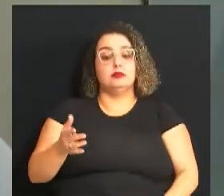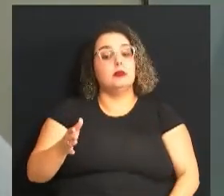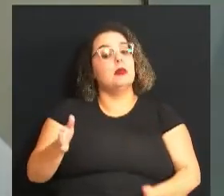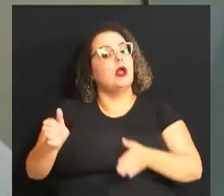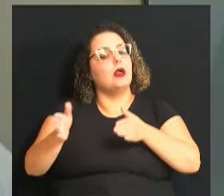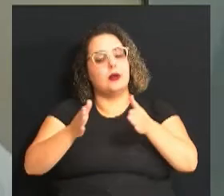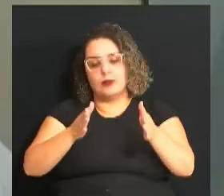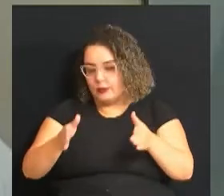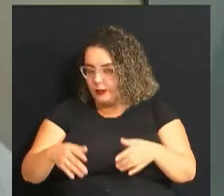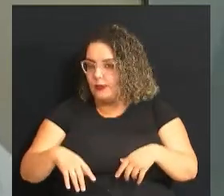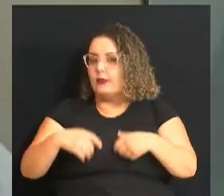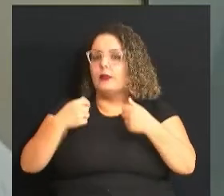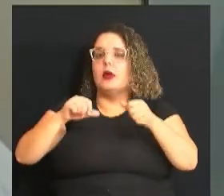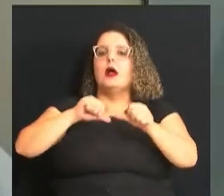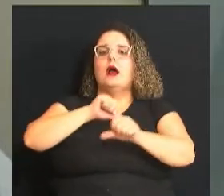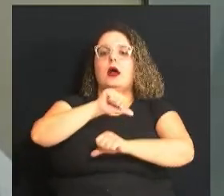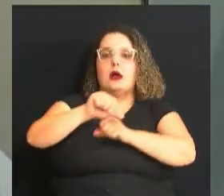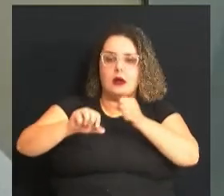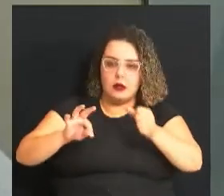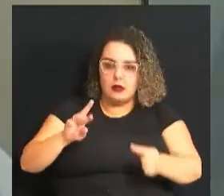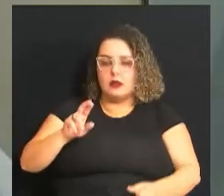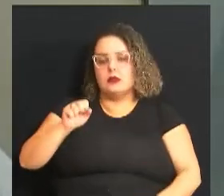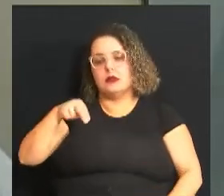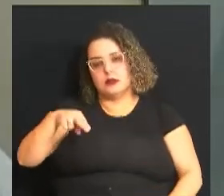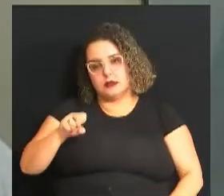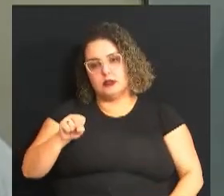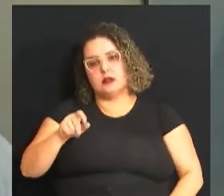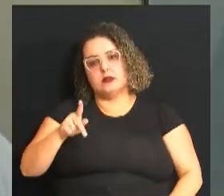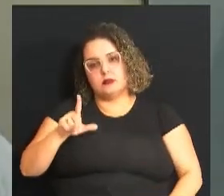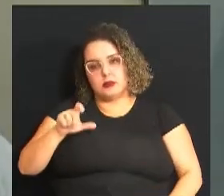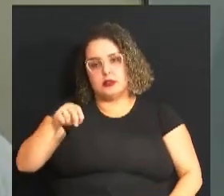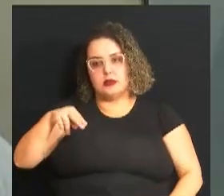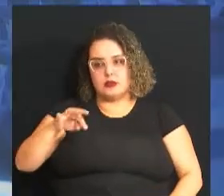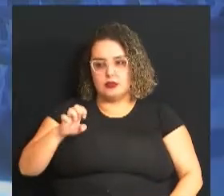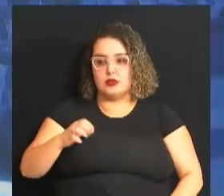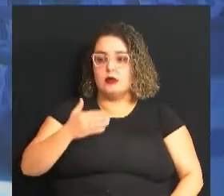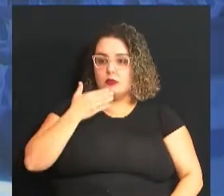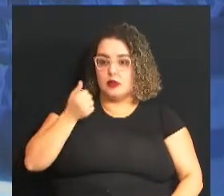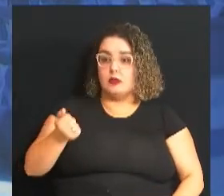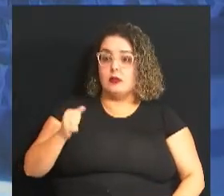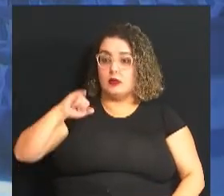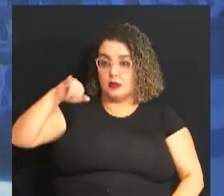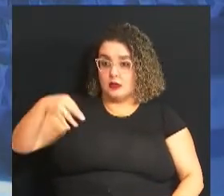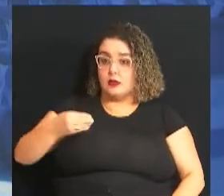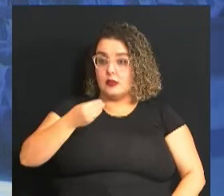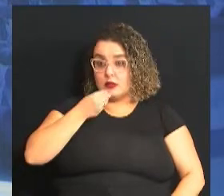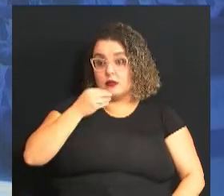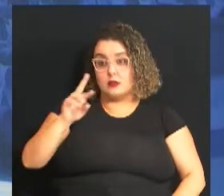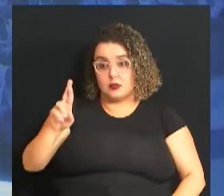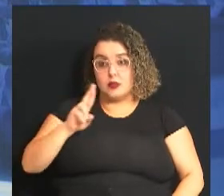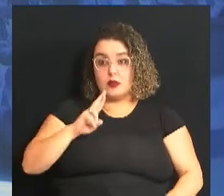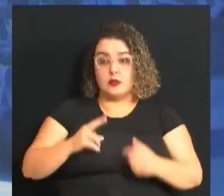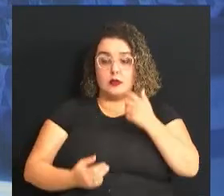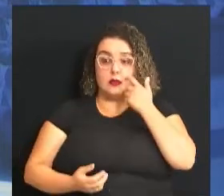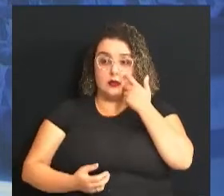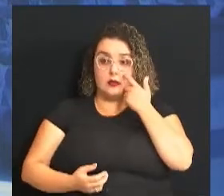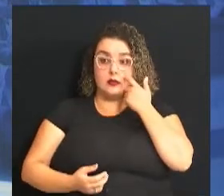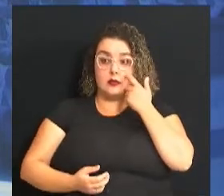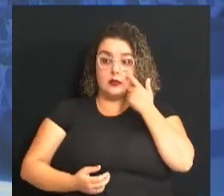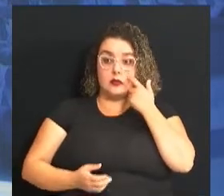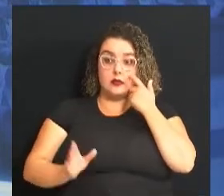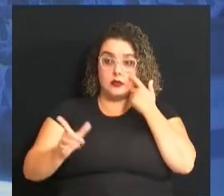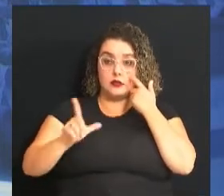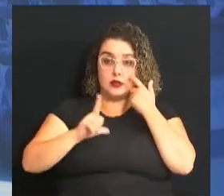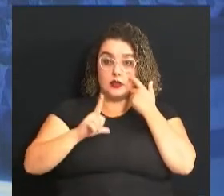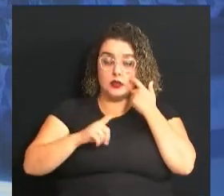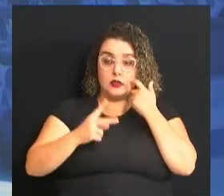momento, o transplante é a melhor alternativa. Eu vou pegar aí o gancho na sua resposta. Na verdade, eu já tenho duas perguntas aqui. Esse é um